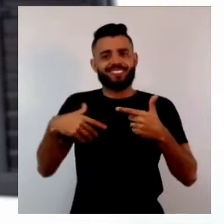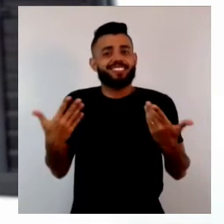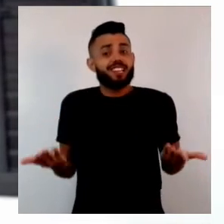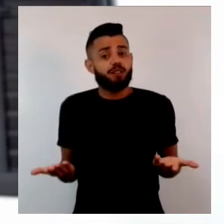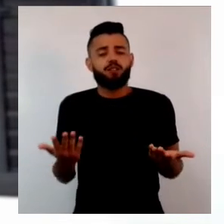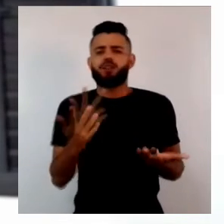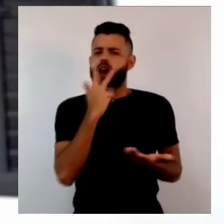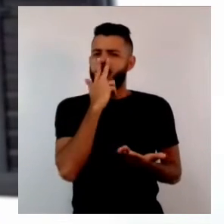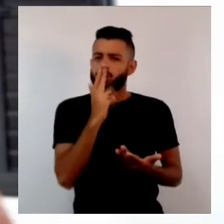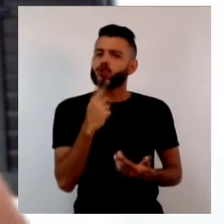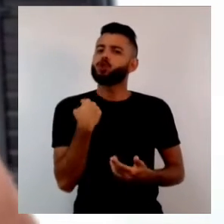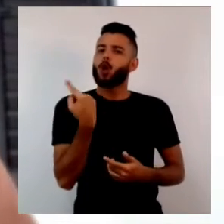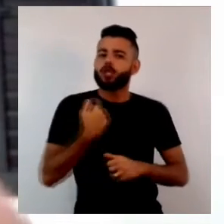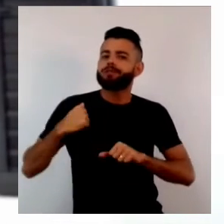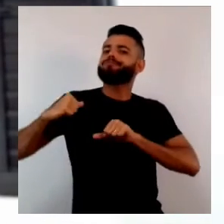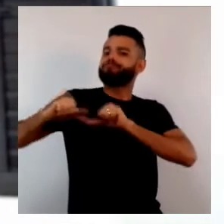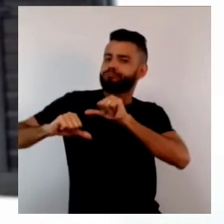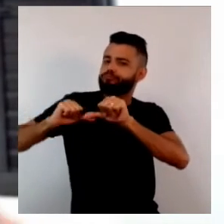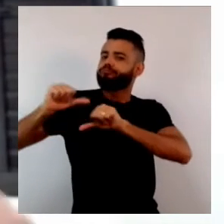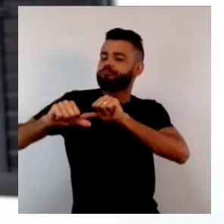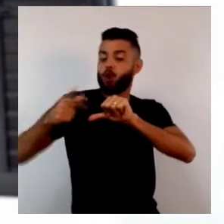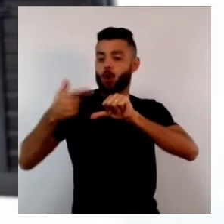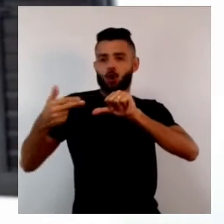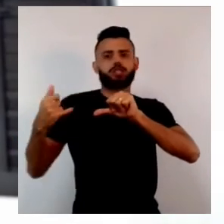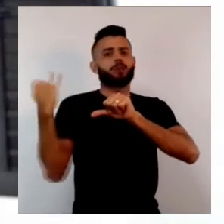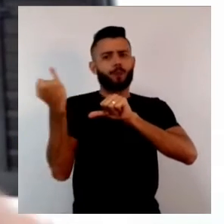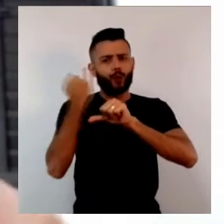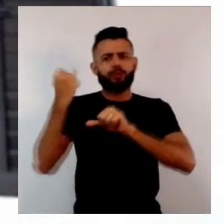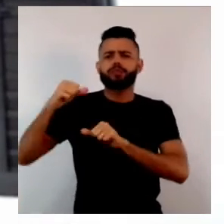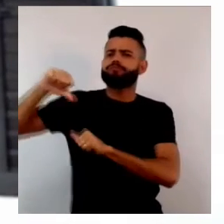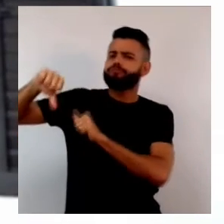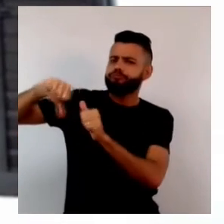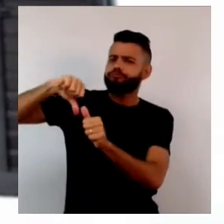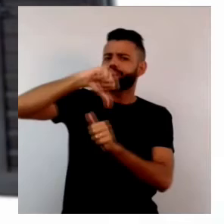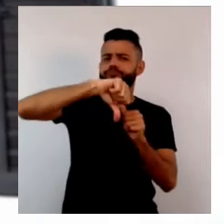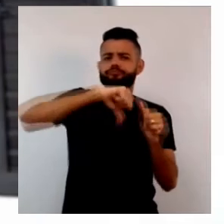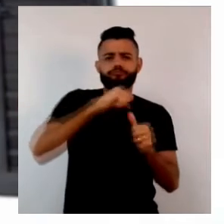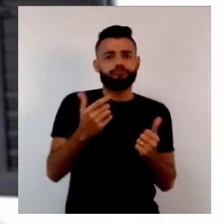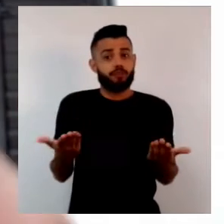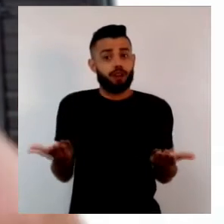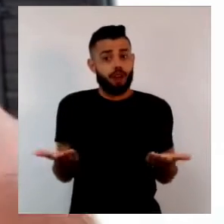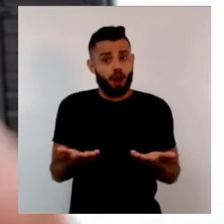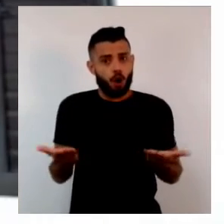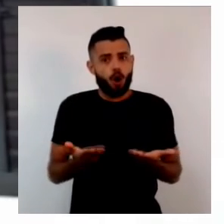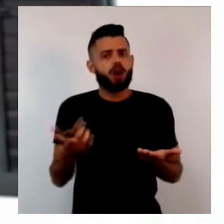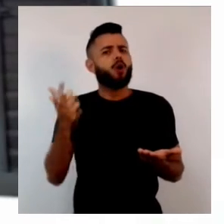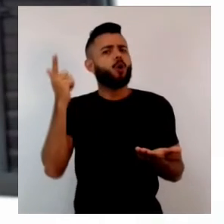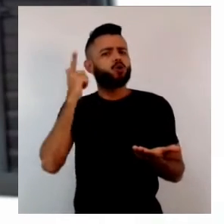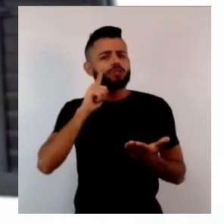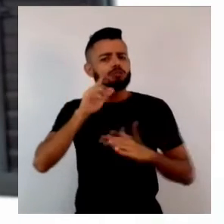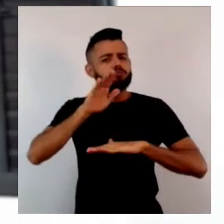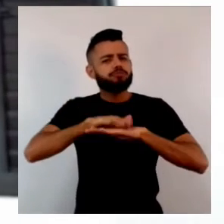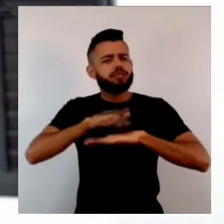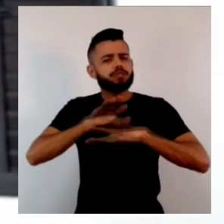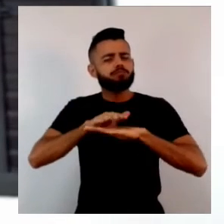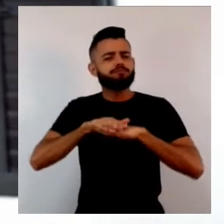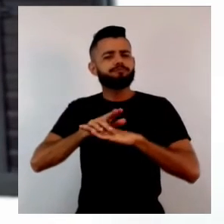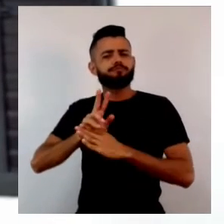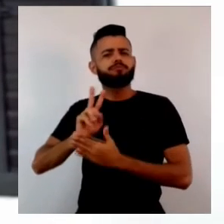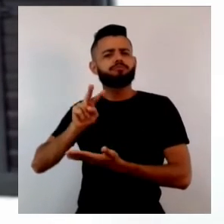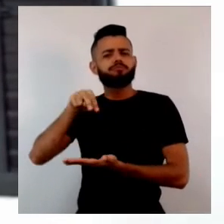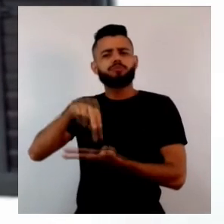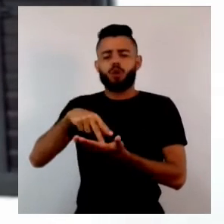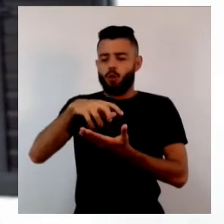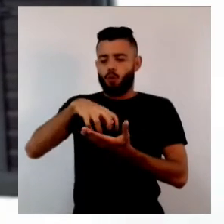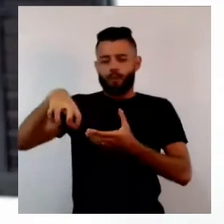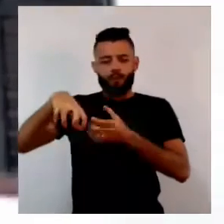bem importantes. Eu acho que agora a gente vai começar a realmente conseguir gerar algum tensionamento, alguma polarização nesse debate